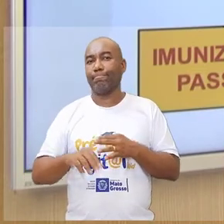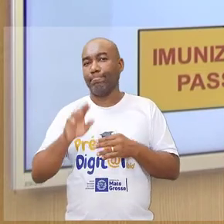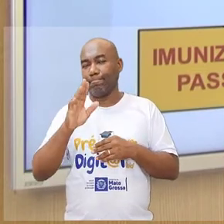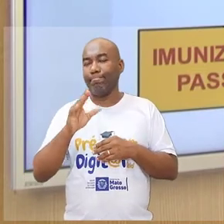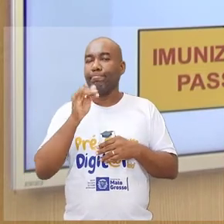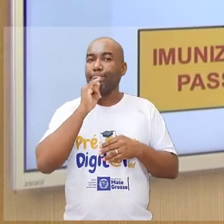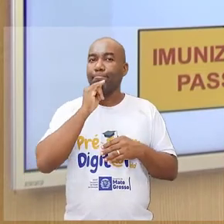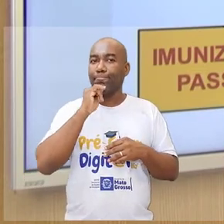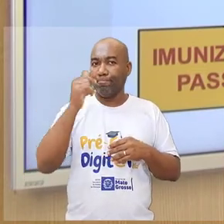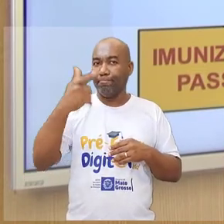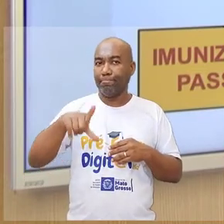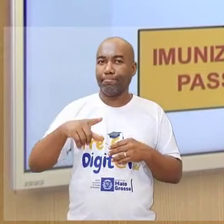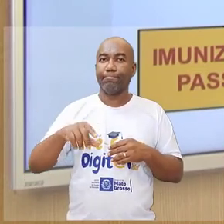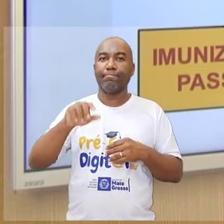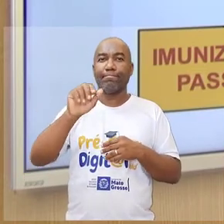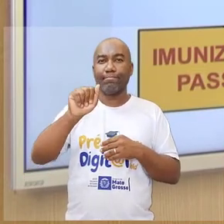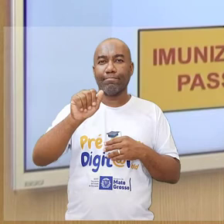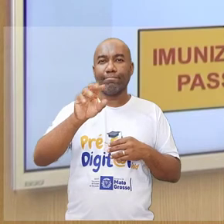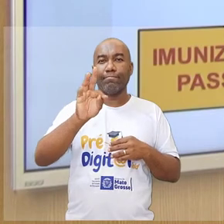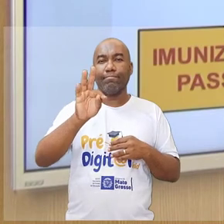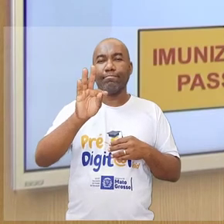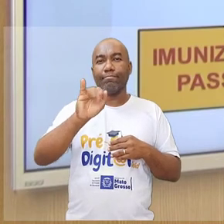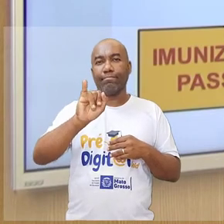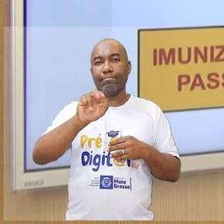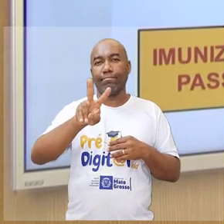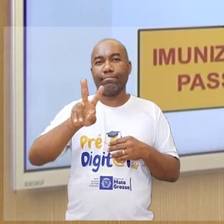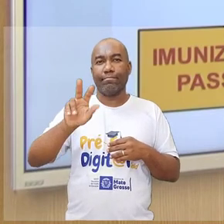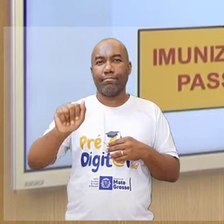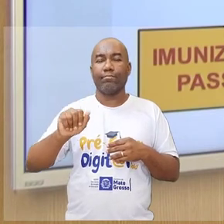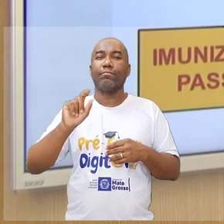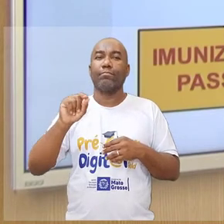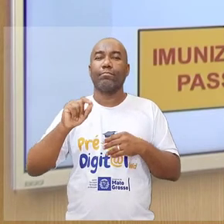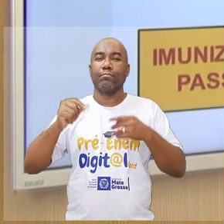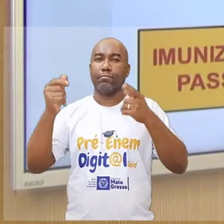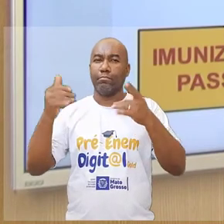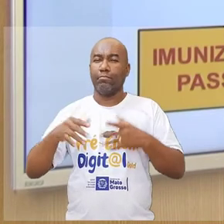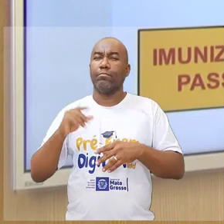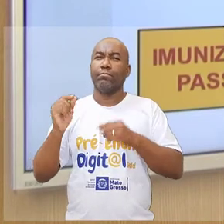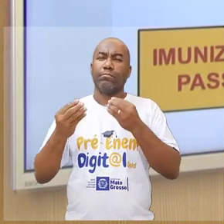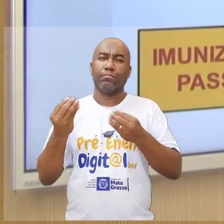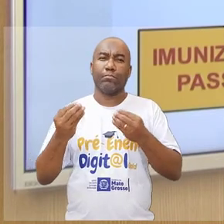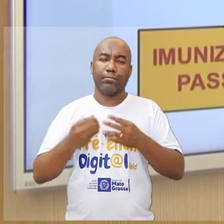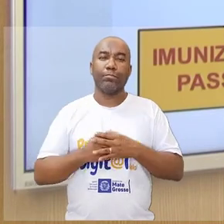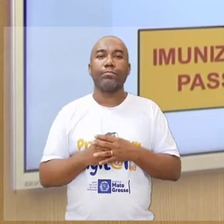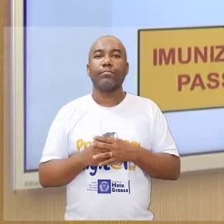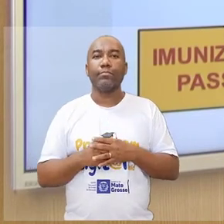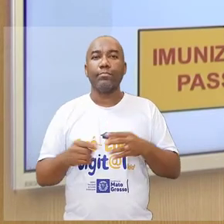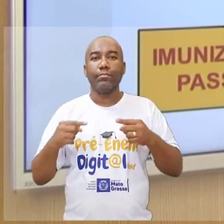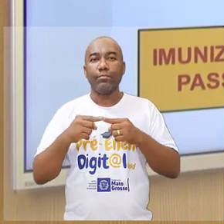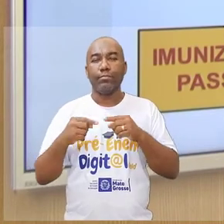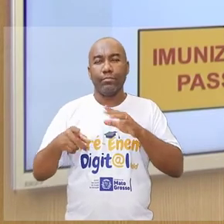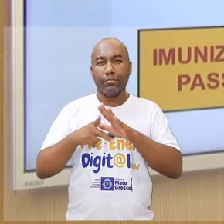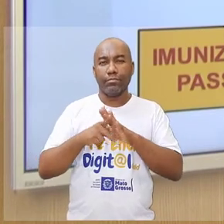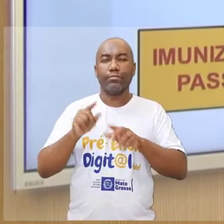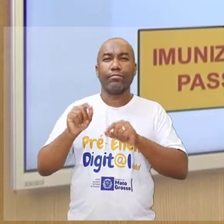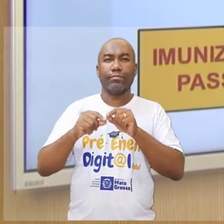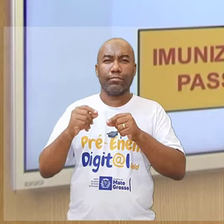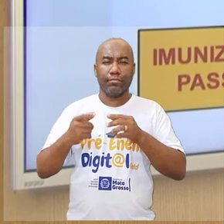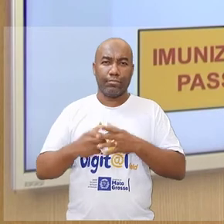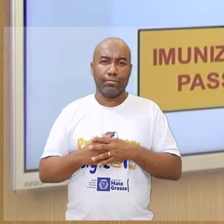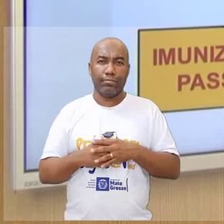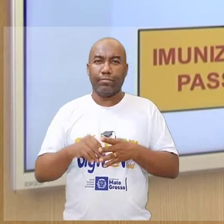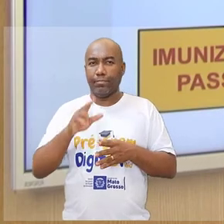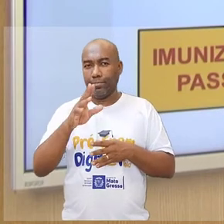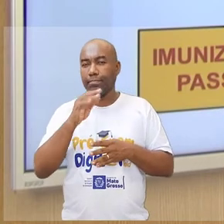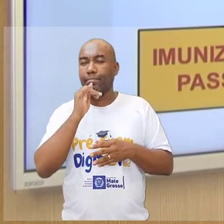de ativo, mas agora é uma imunização ativa que é a artificial.